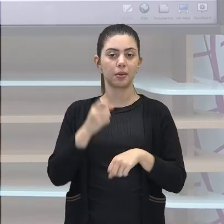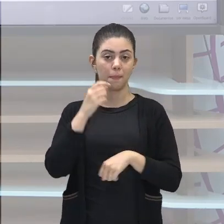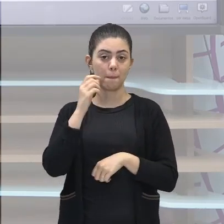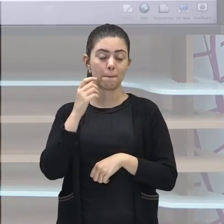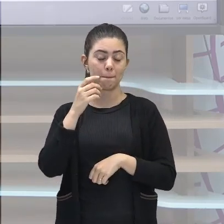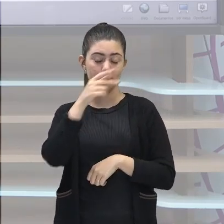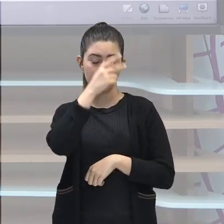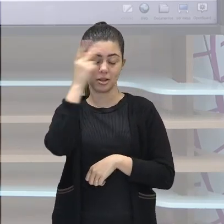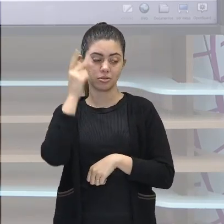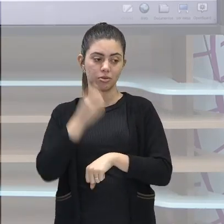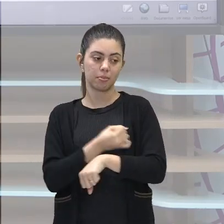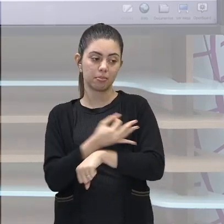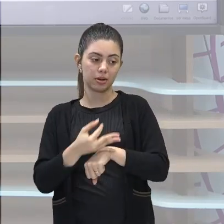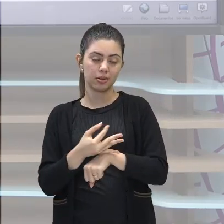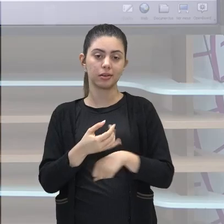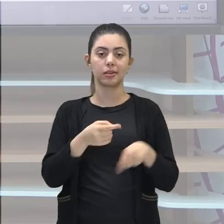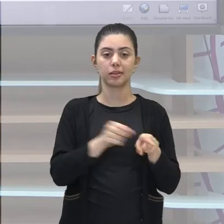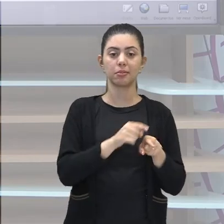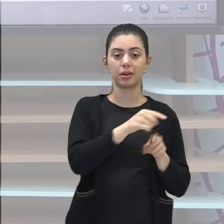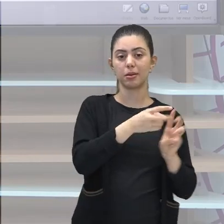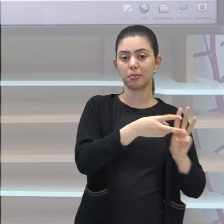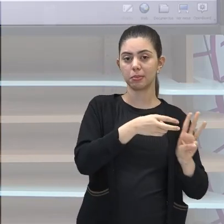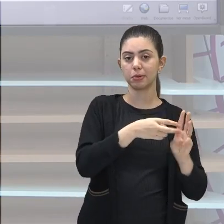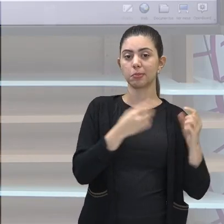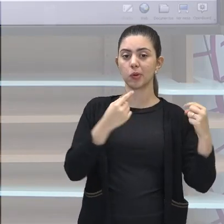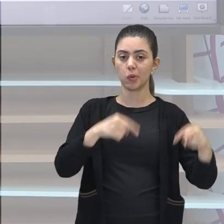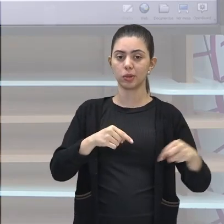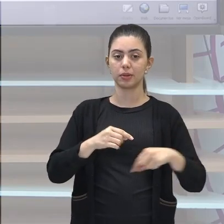e os povos indígenas.